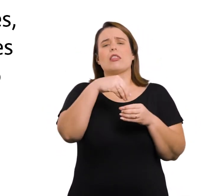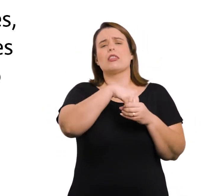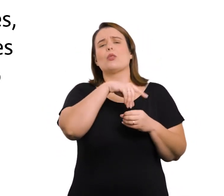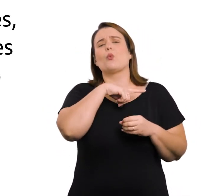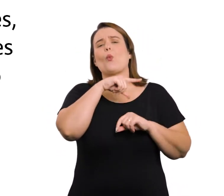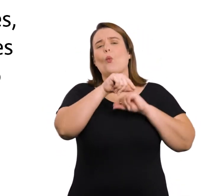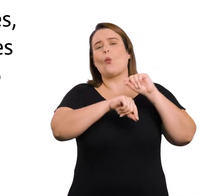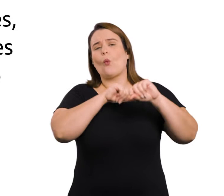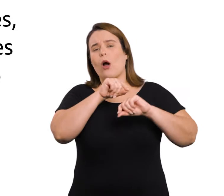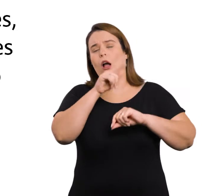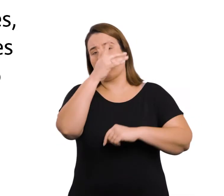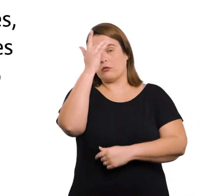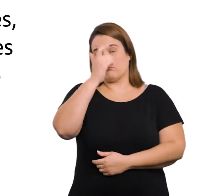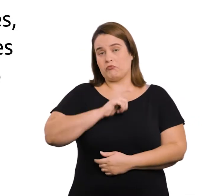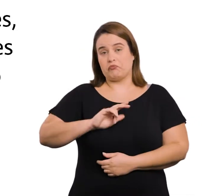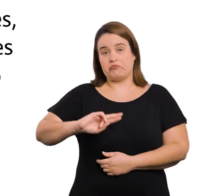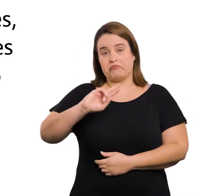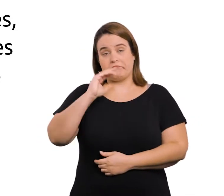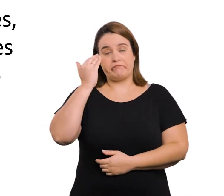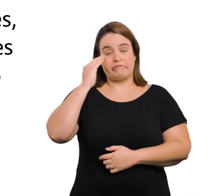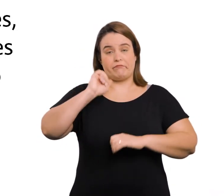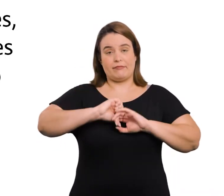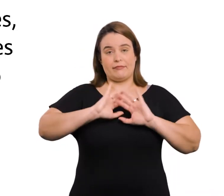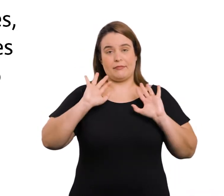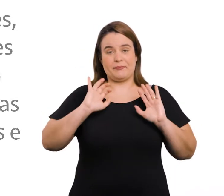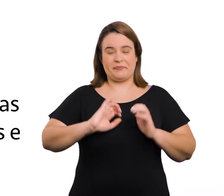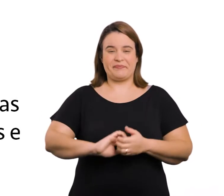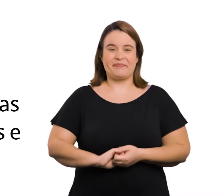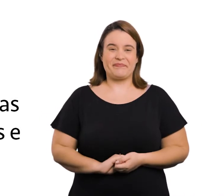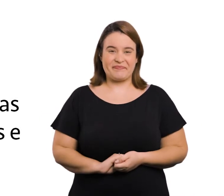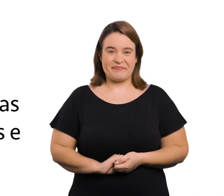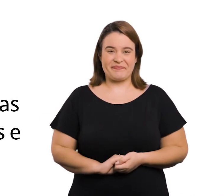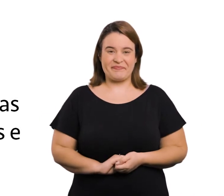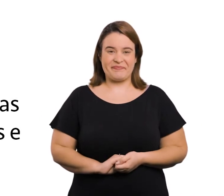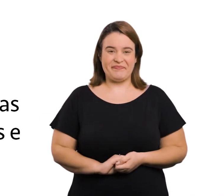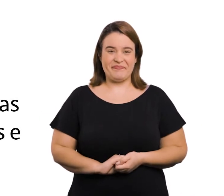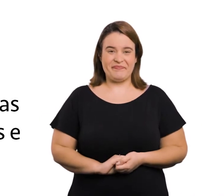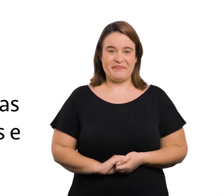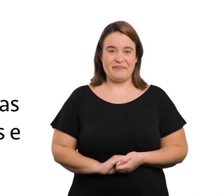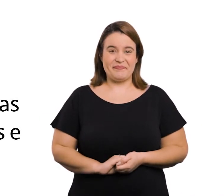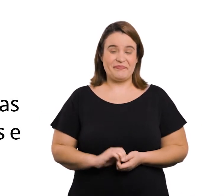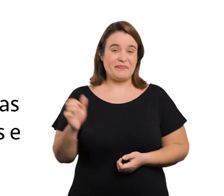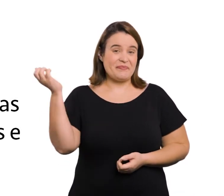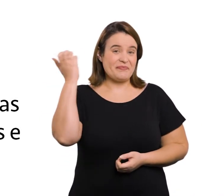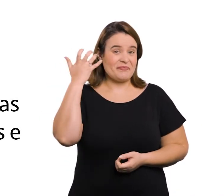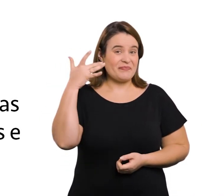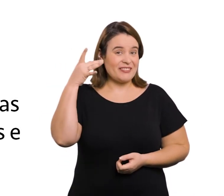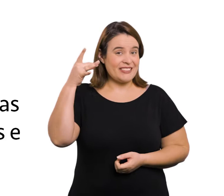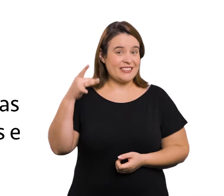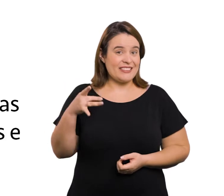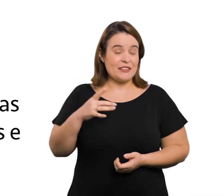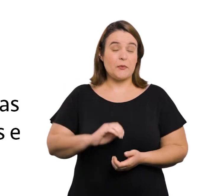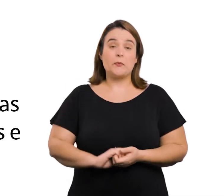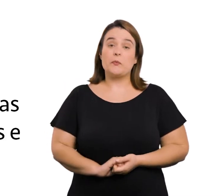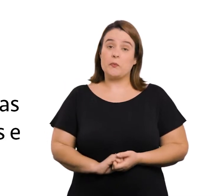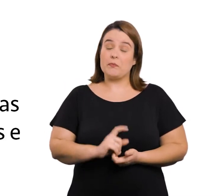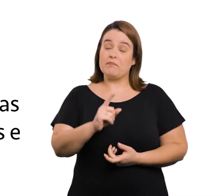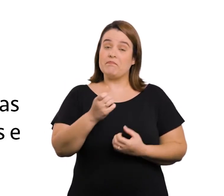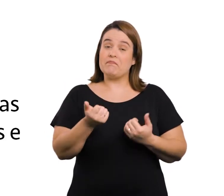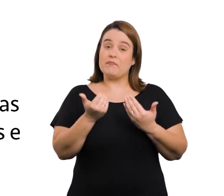conteúdos para que o usuário tenha plena compreensão. Audiodescrição. A audiodescrição é